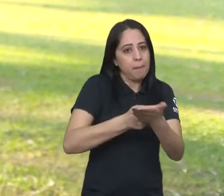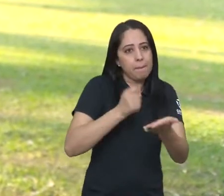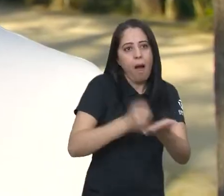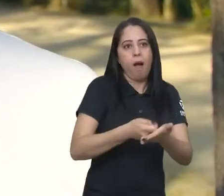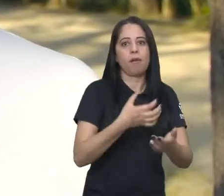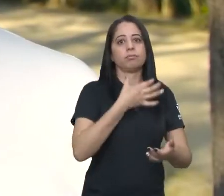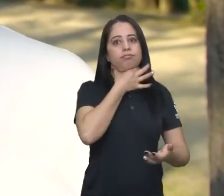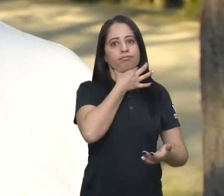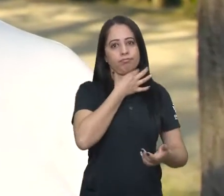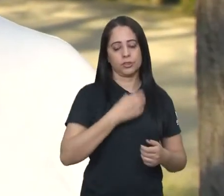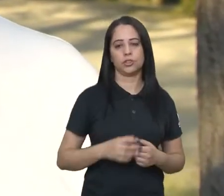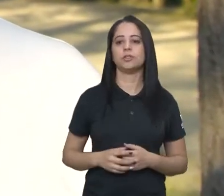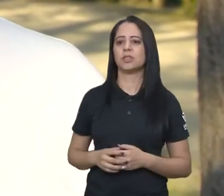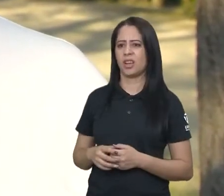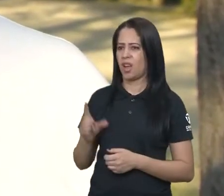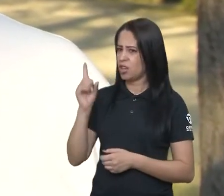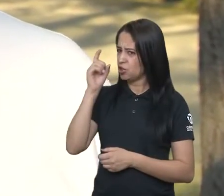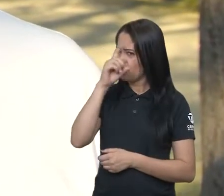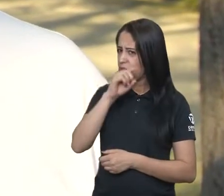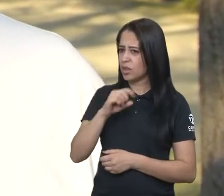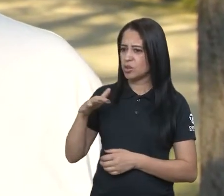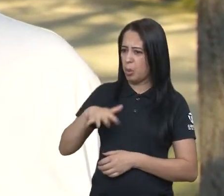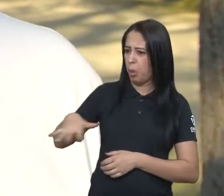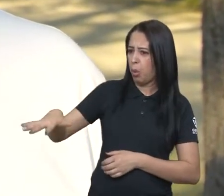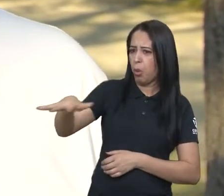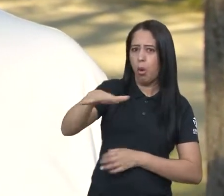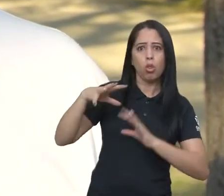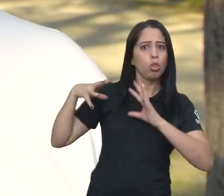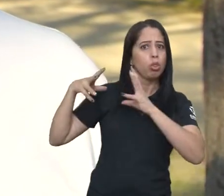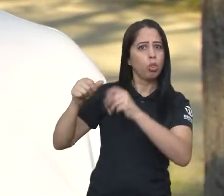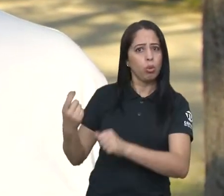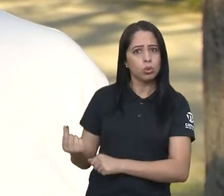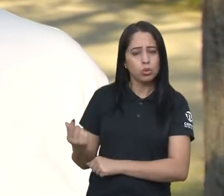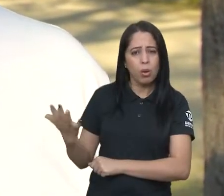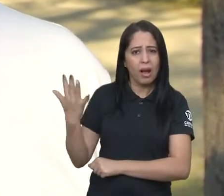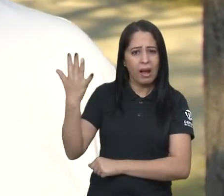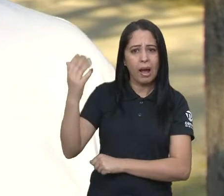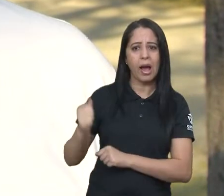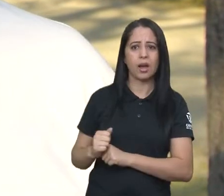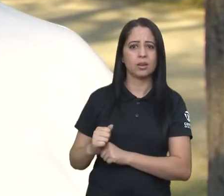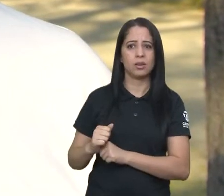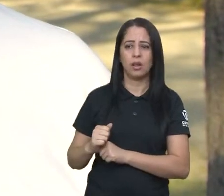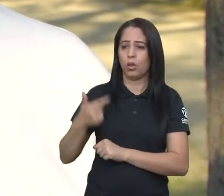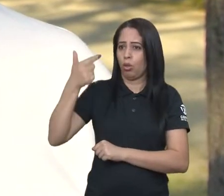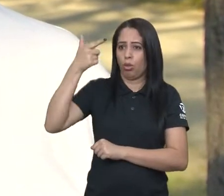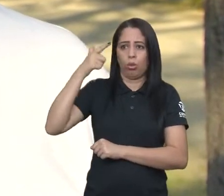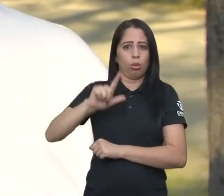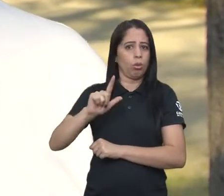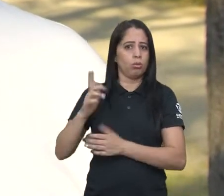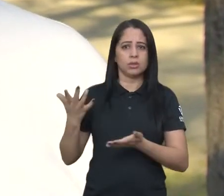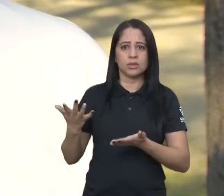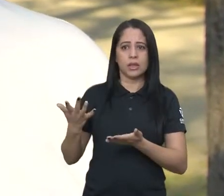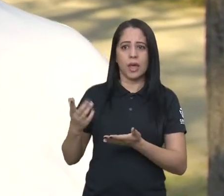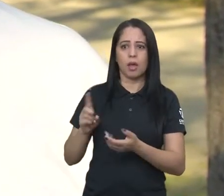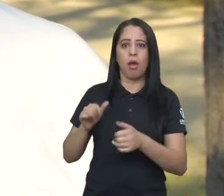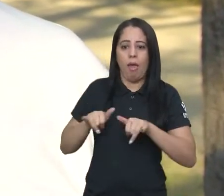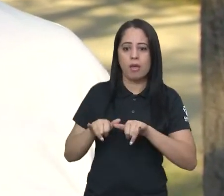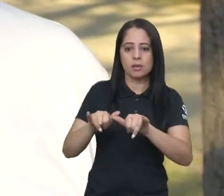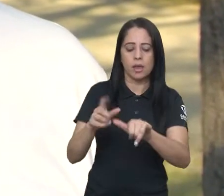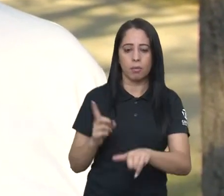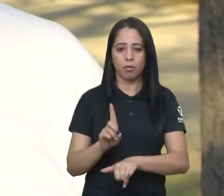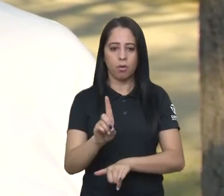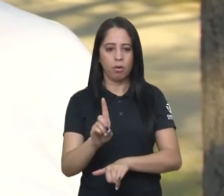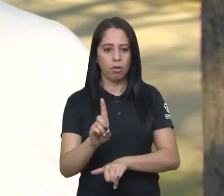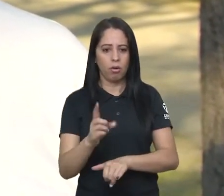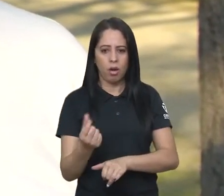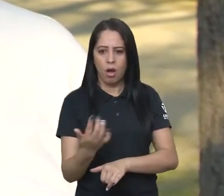mês, né? Realmente, né? Tá tudo difícil, né? Tá muito caro. Quer dizer, não está vencendo, né? Porque cada vez que você vai ao mercado é